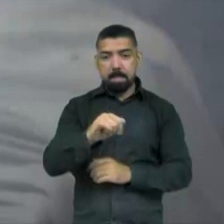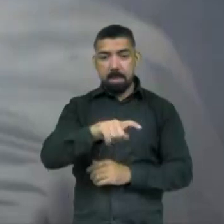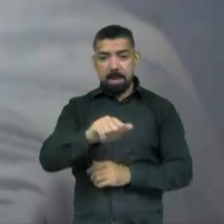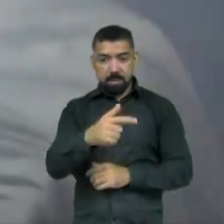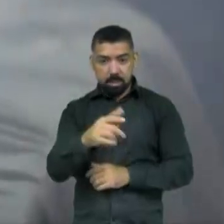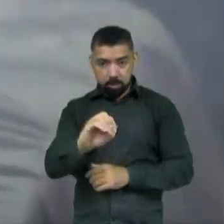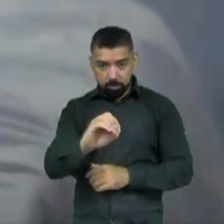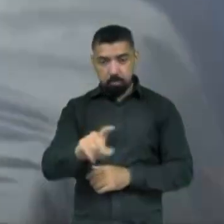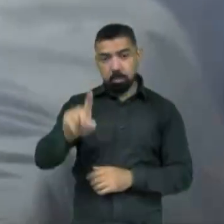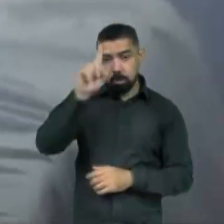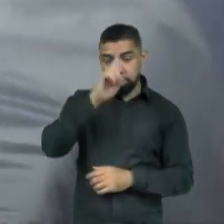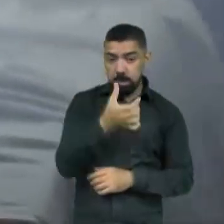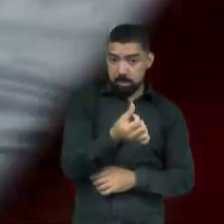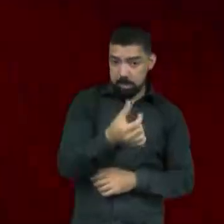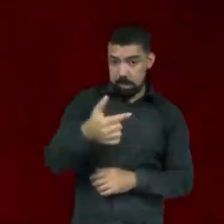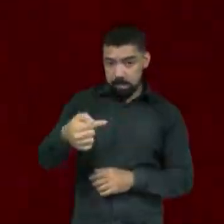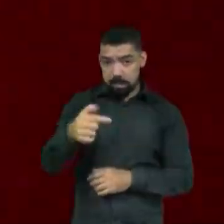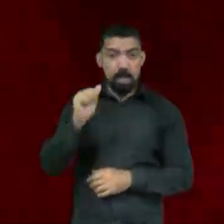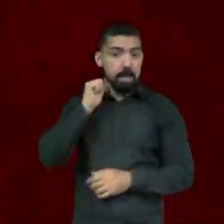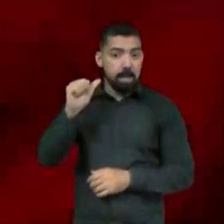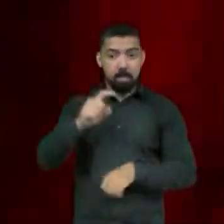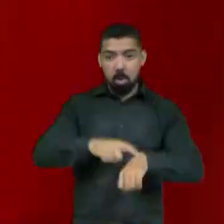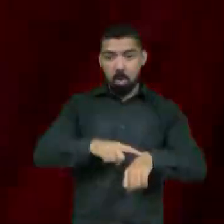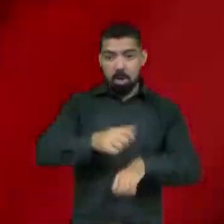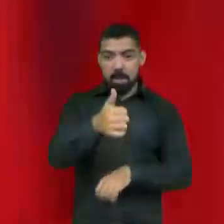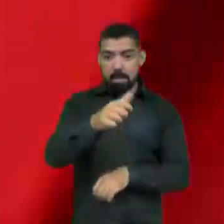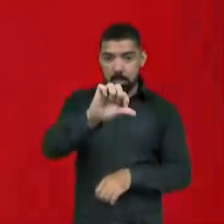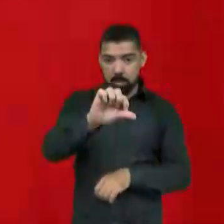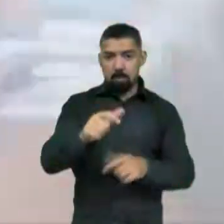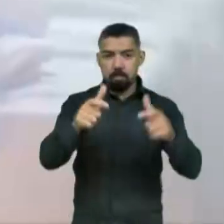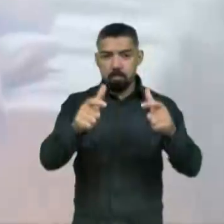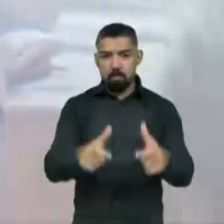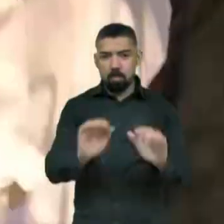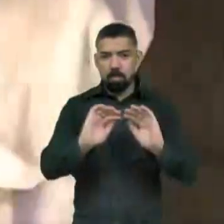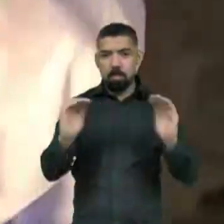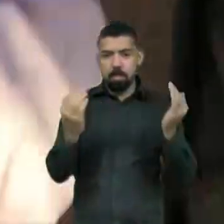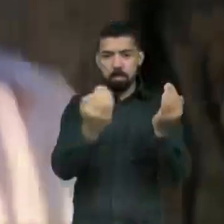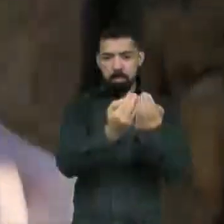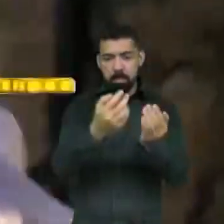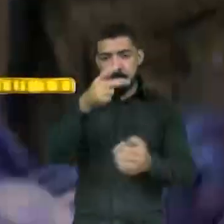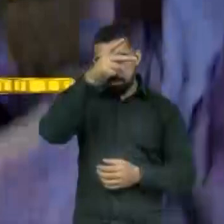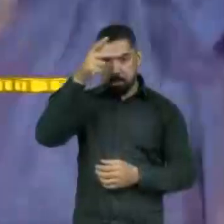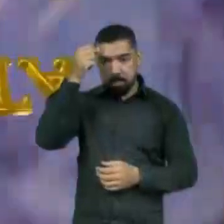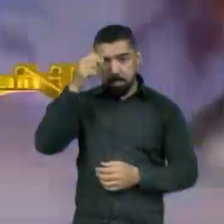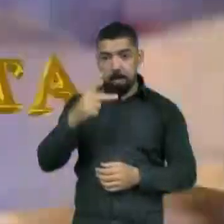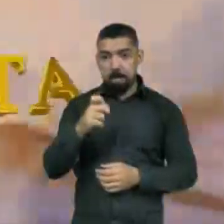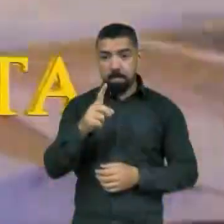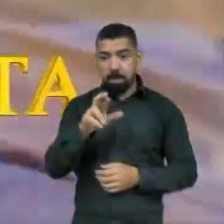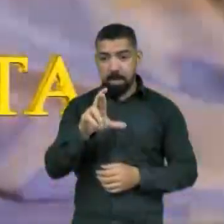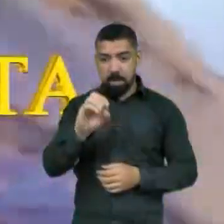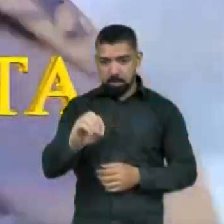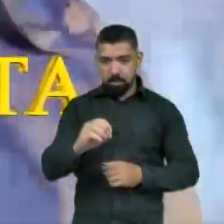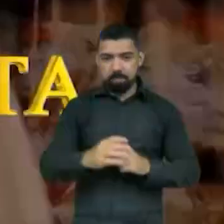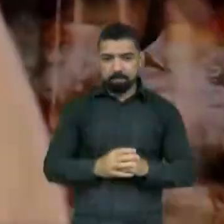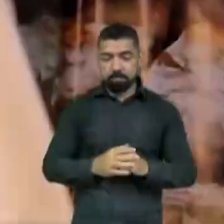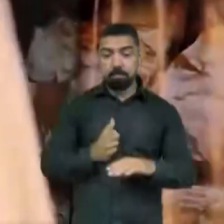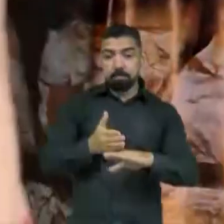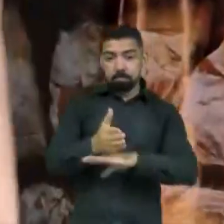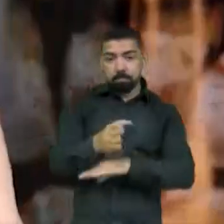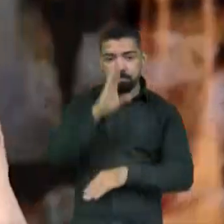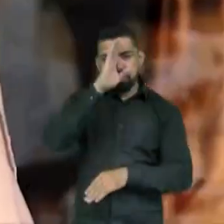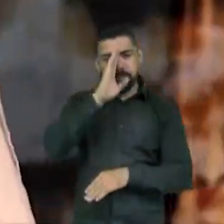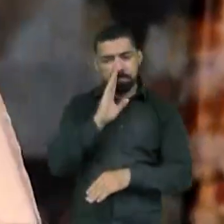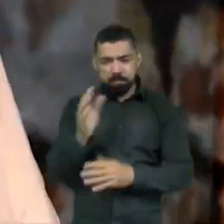Dias 6 e 7 de abril, às 19 horas, no Estádio Municipal Pedro Eymar. Entrada gratuita.